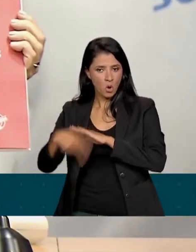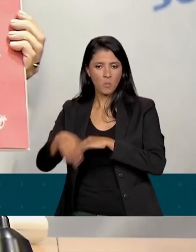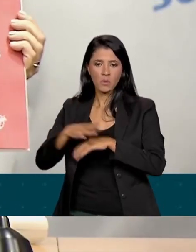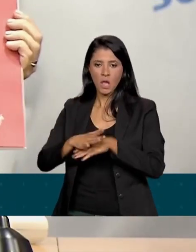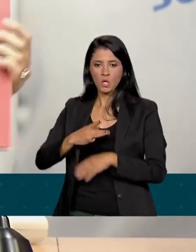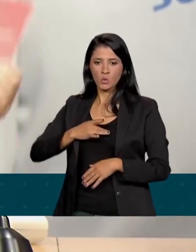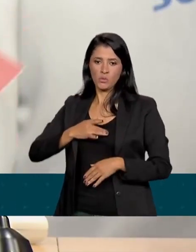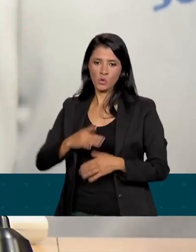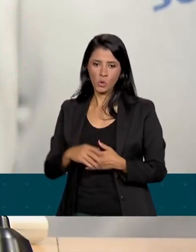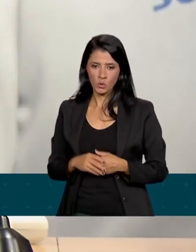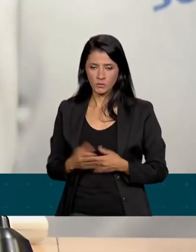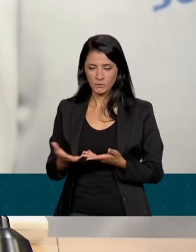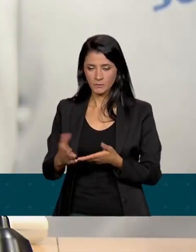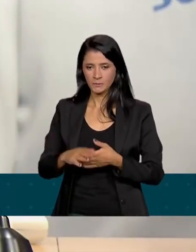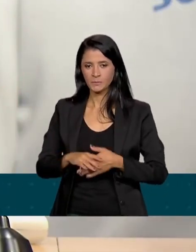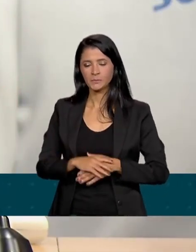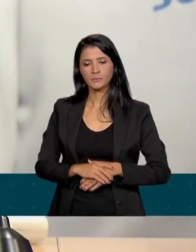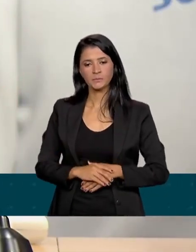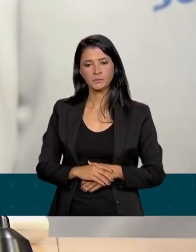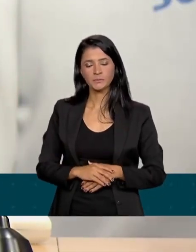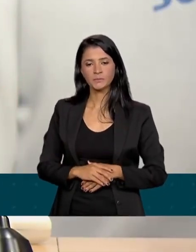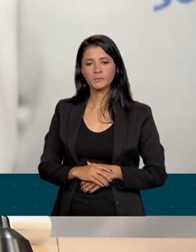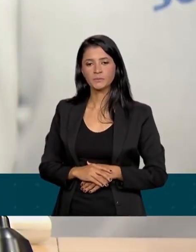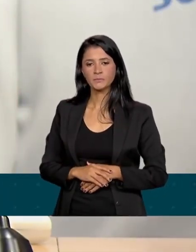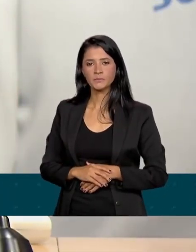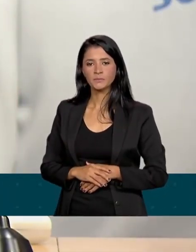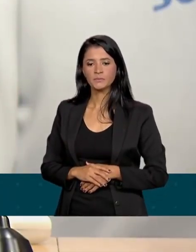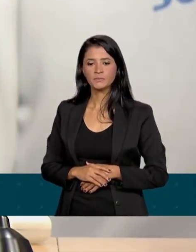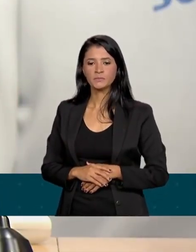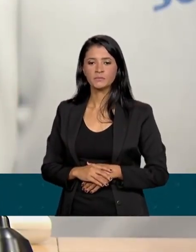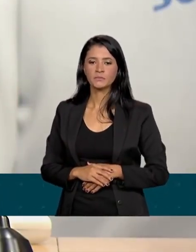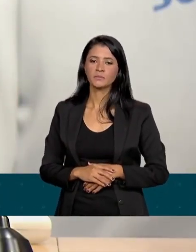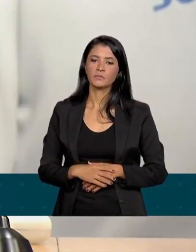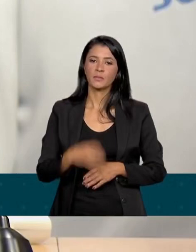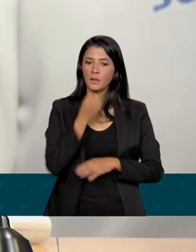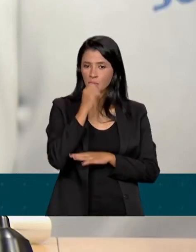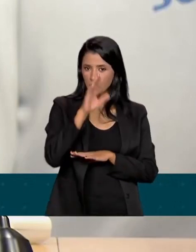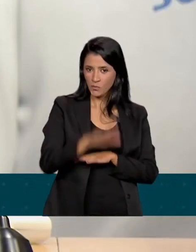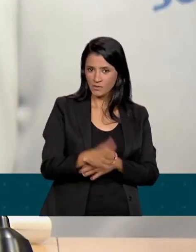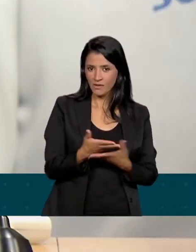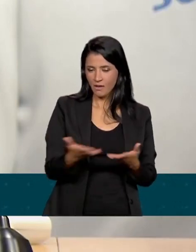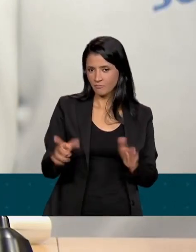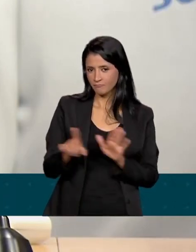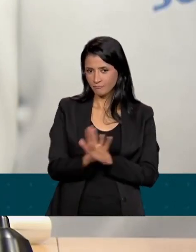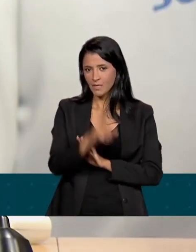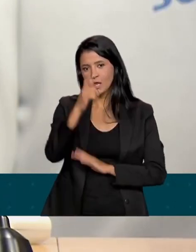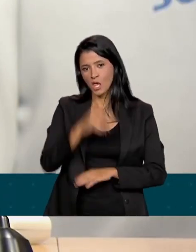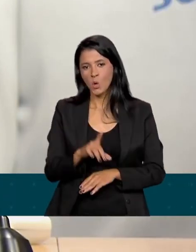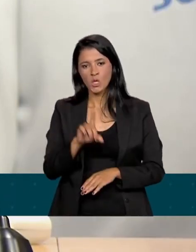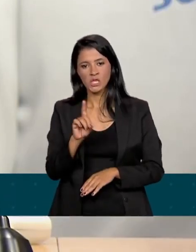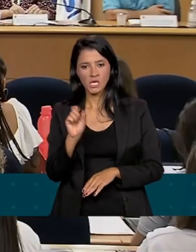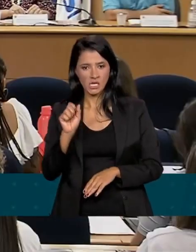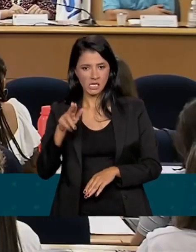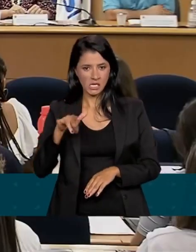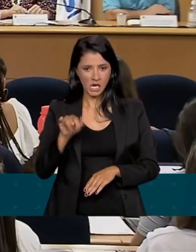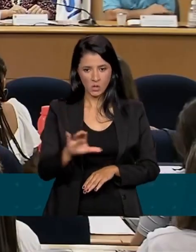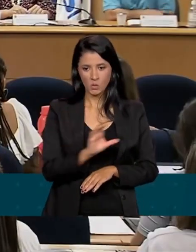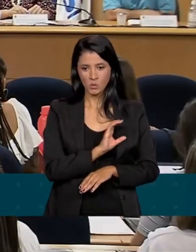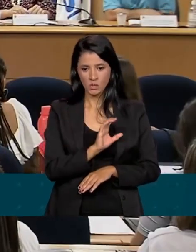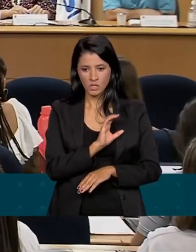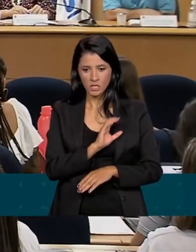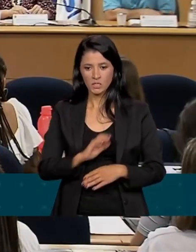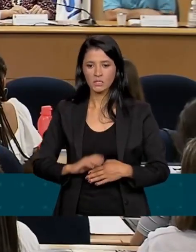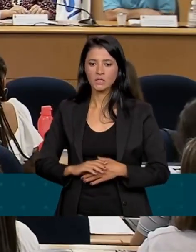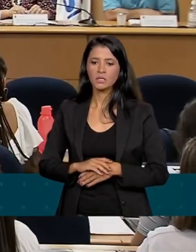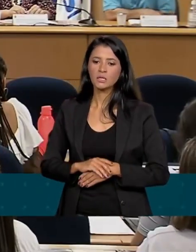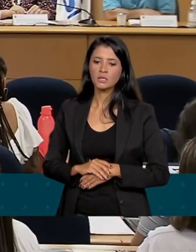tuberculose. Tá? Boa tarde. Sou Daniele, sou da coordenação de